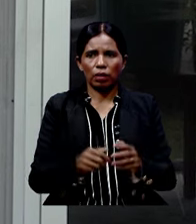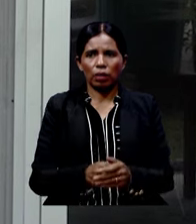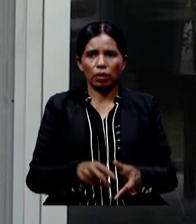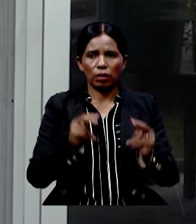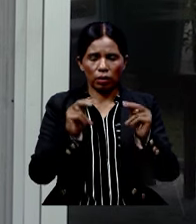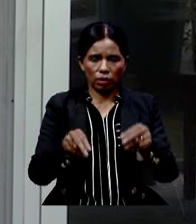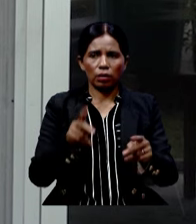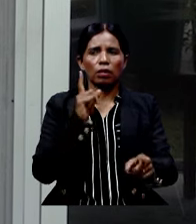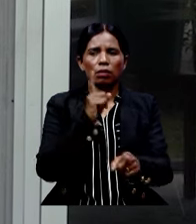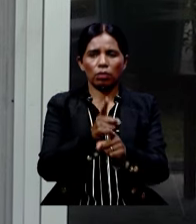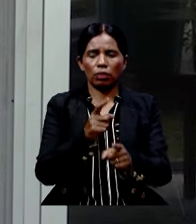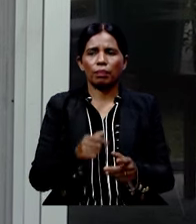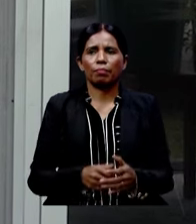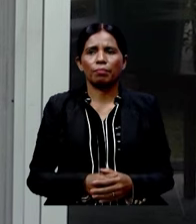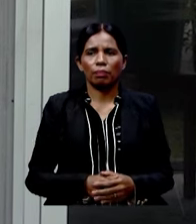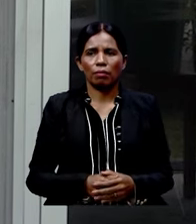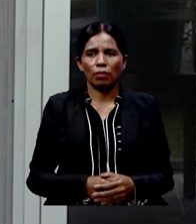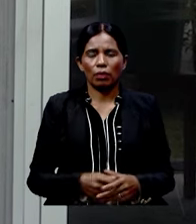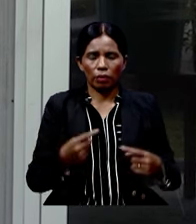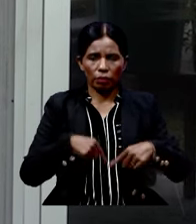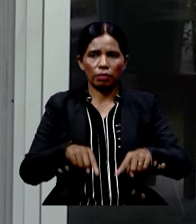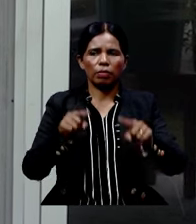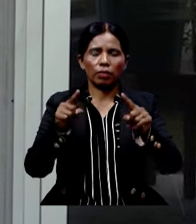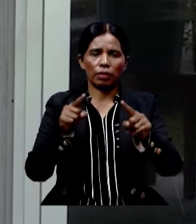de tebes. So ke filo fali ba iha